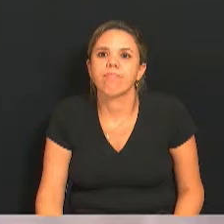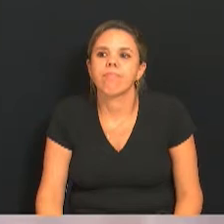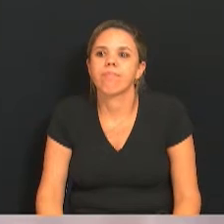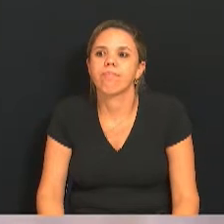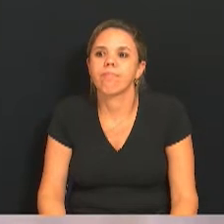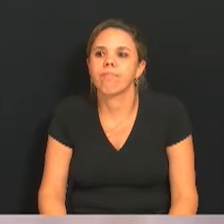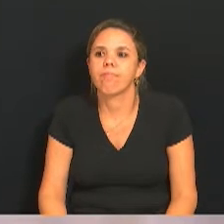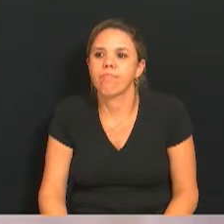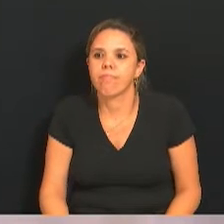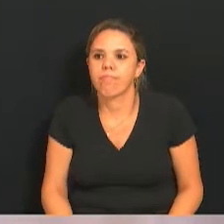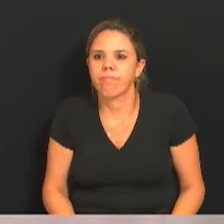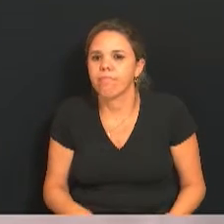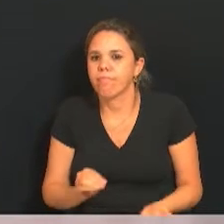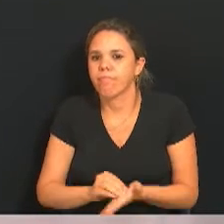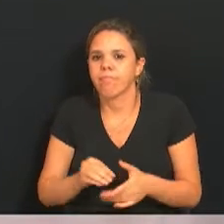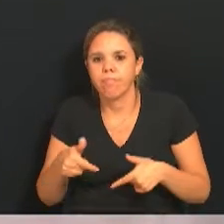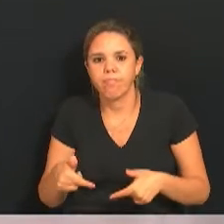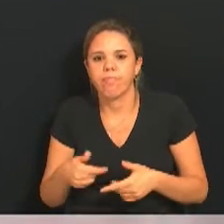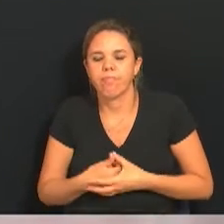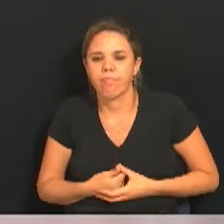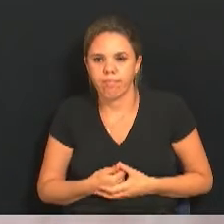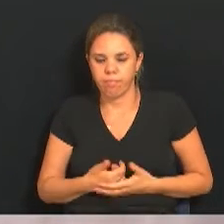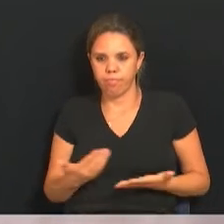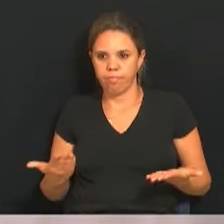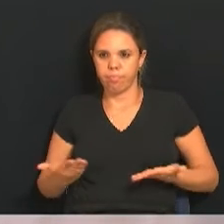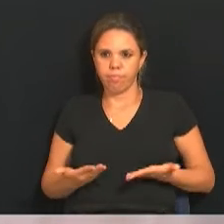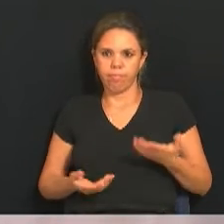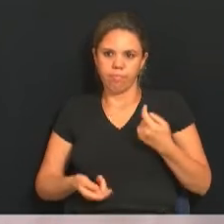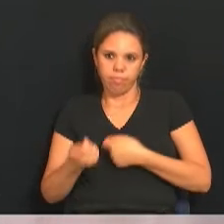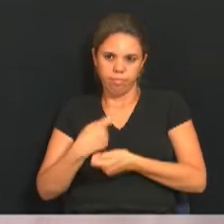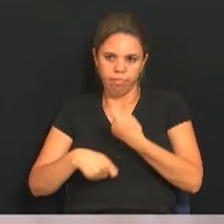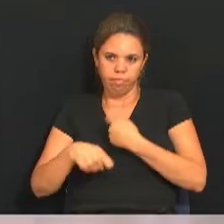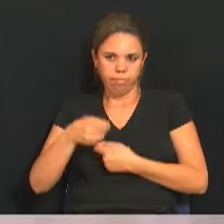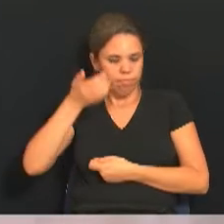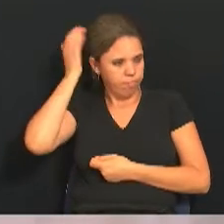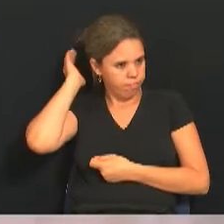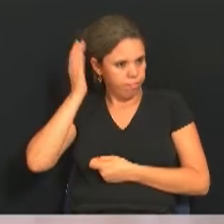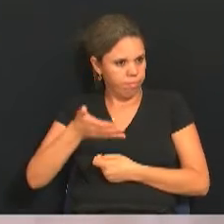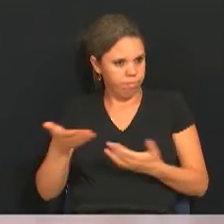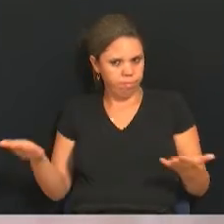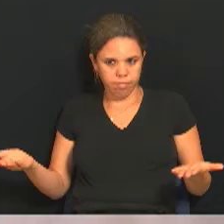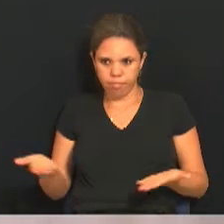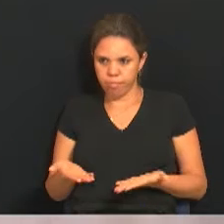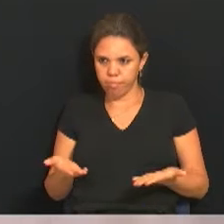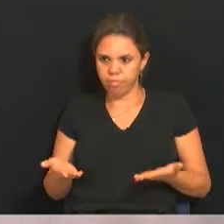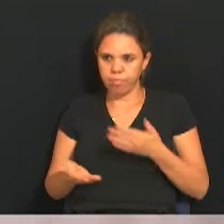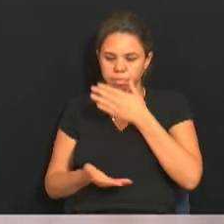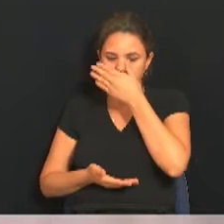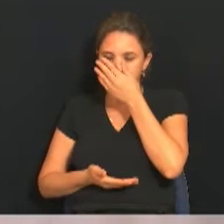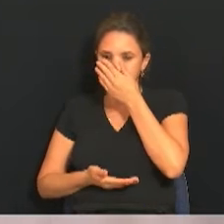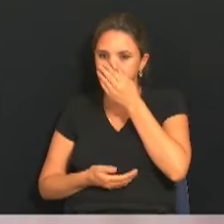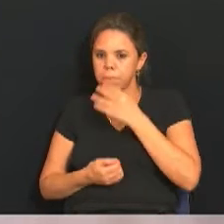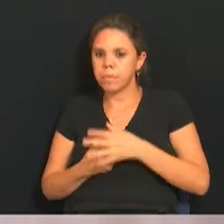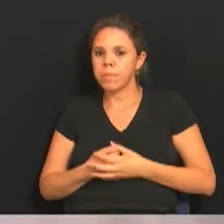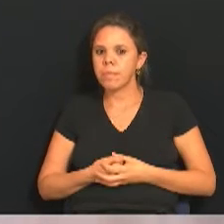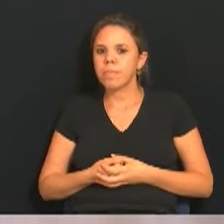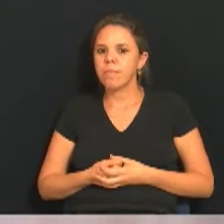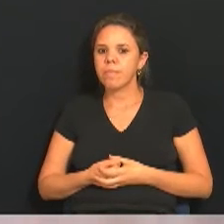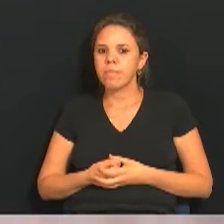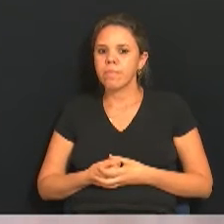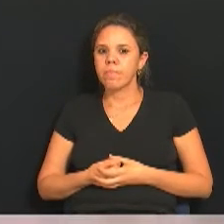sem ação nenhuma. Agora, com a administração do prefeito atual, do Dr. Dário,